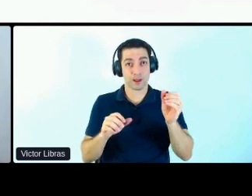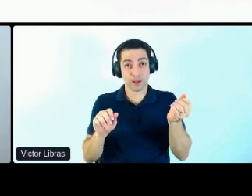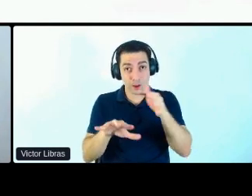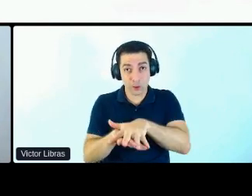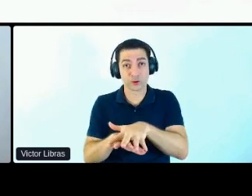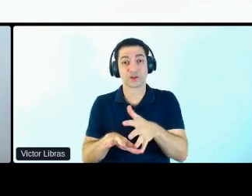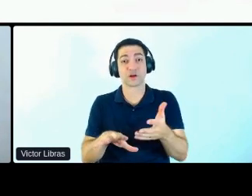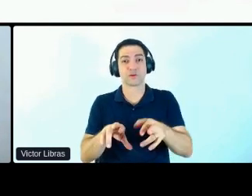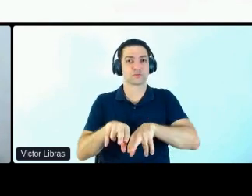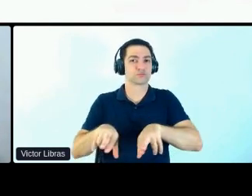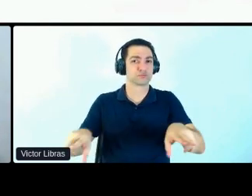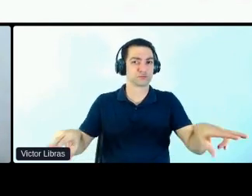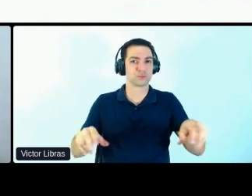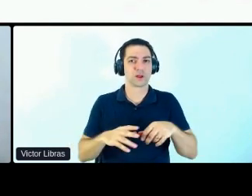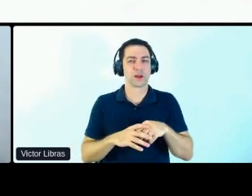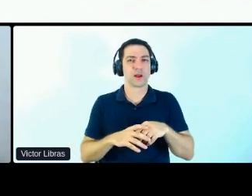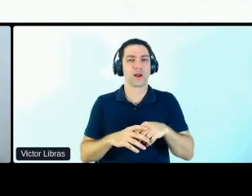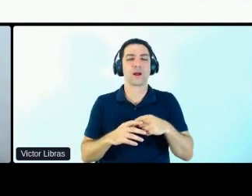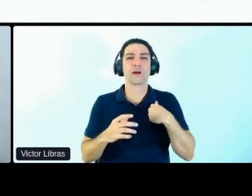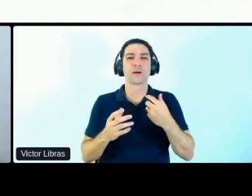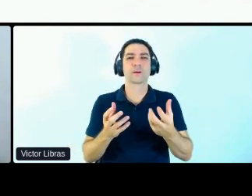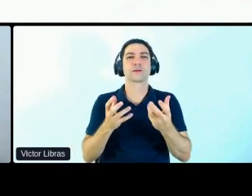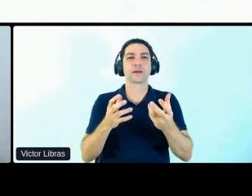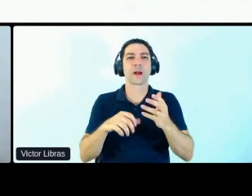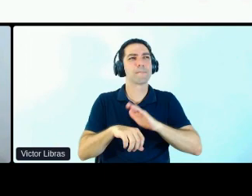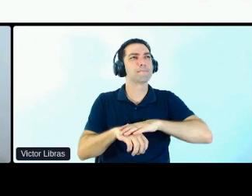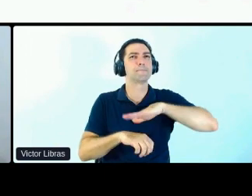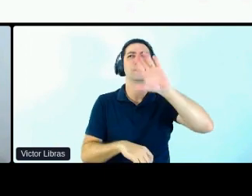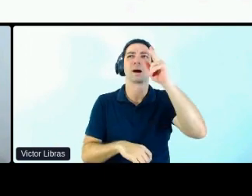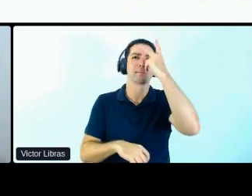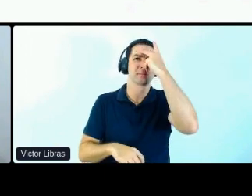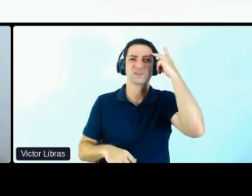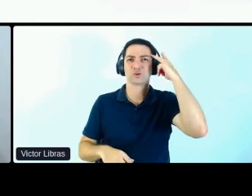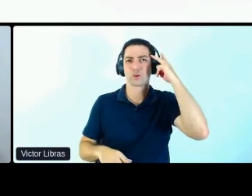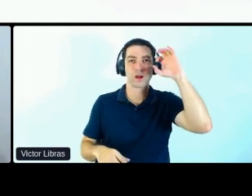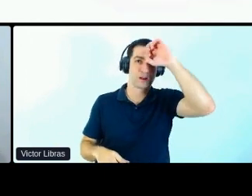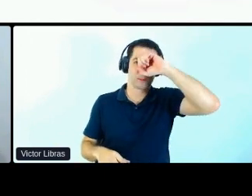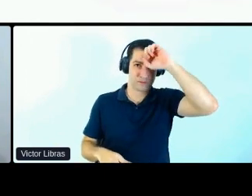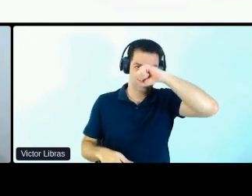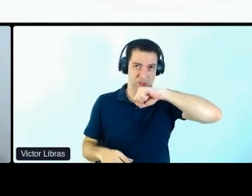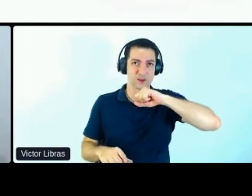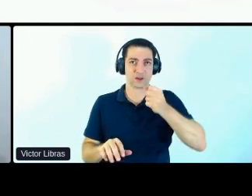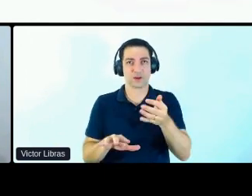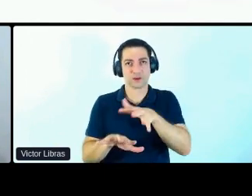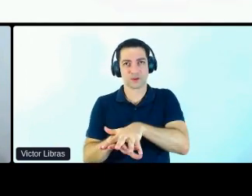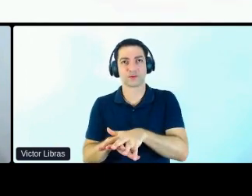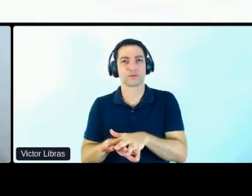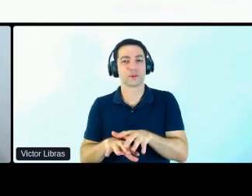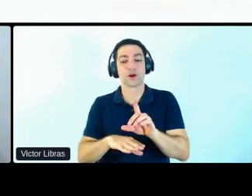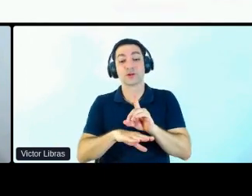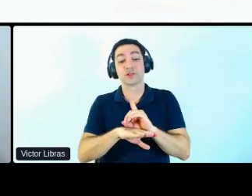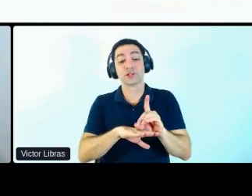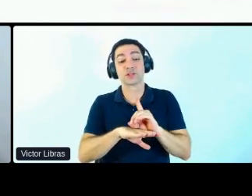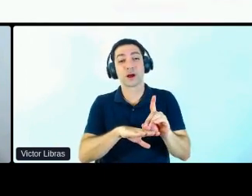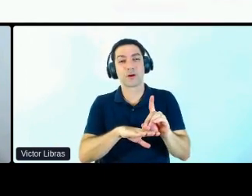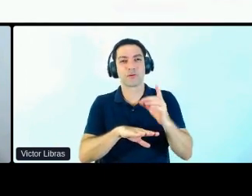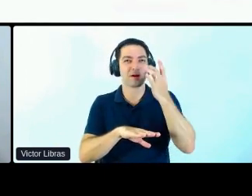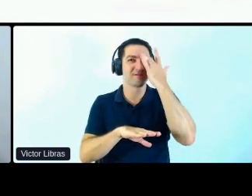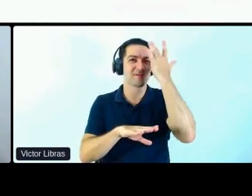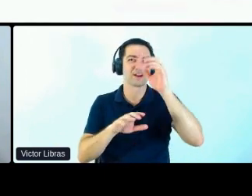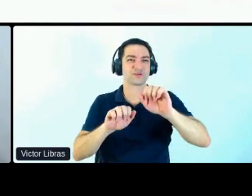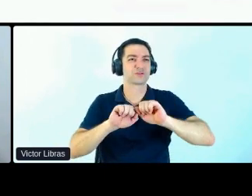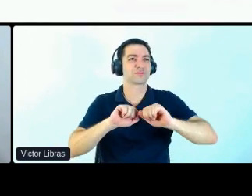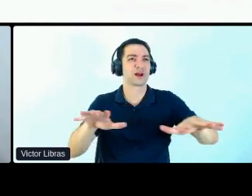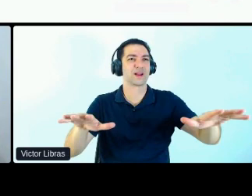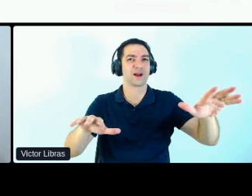assunto. E o digital é a melhor forma de espalhar esse conhecimento.